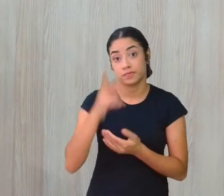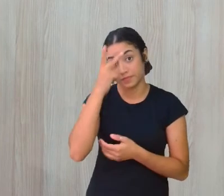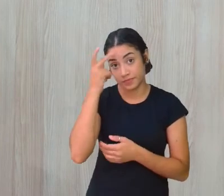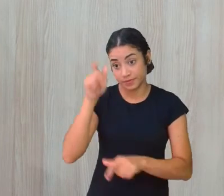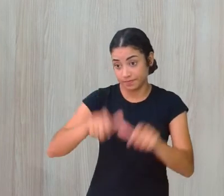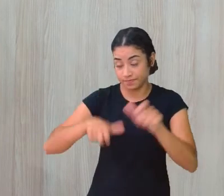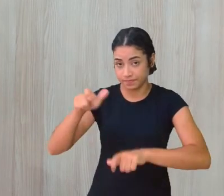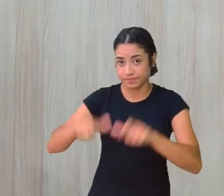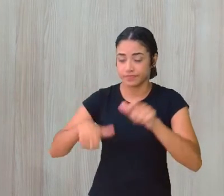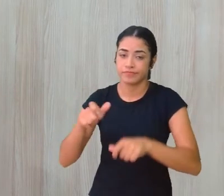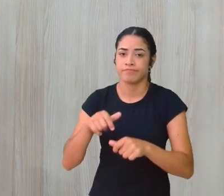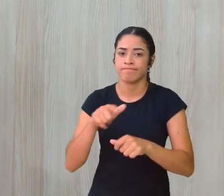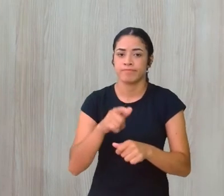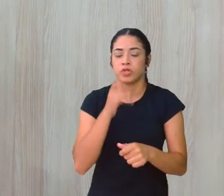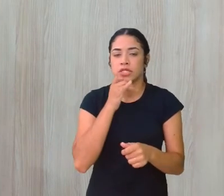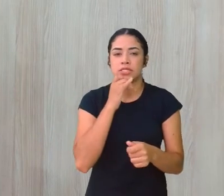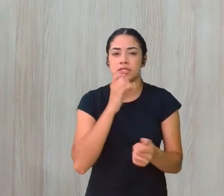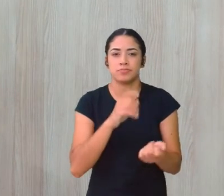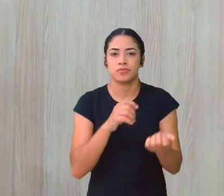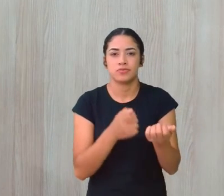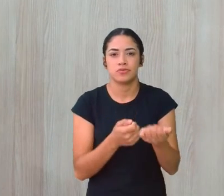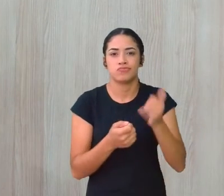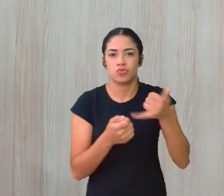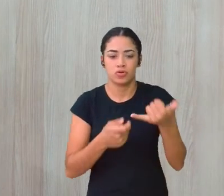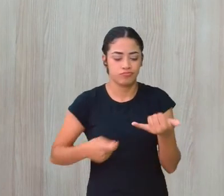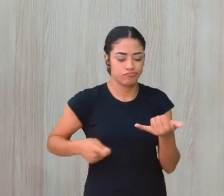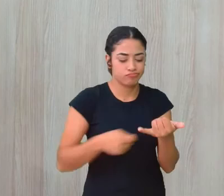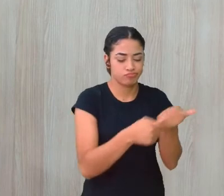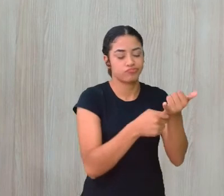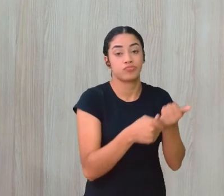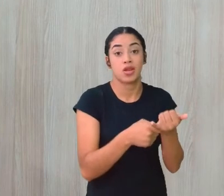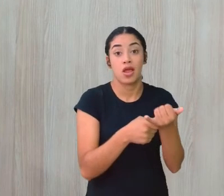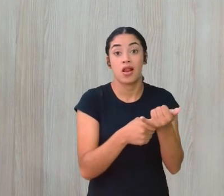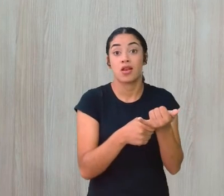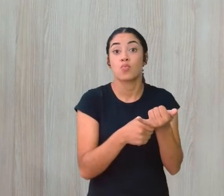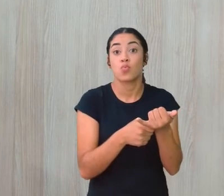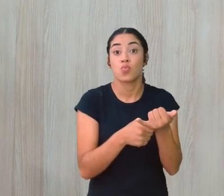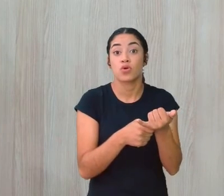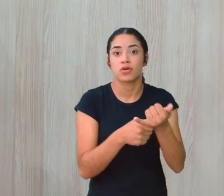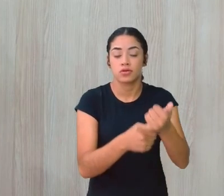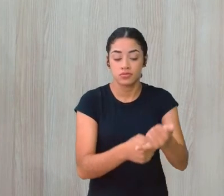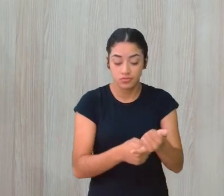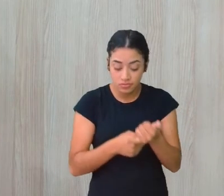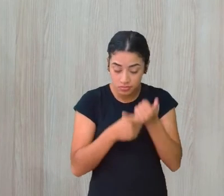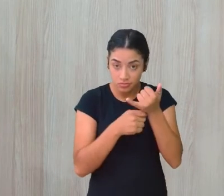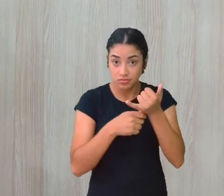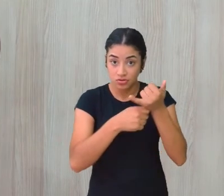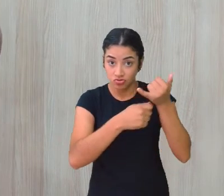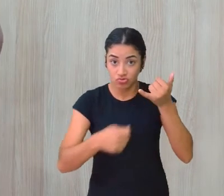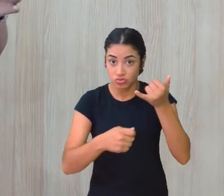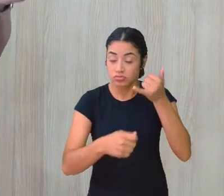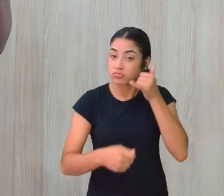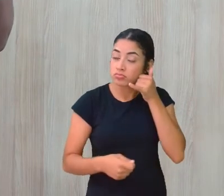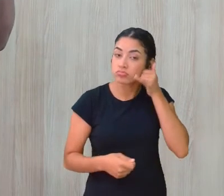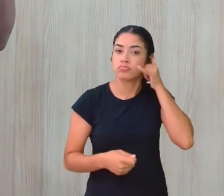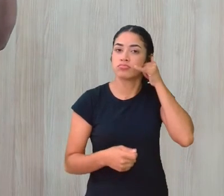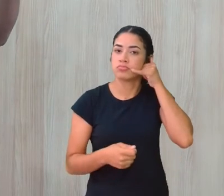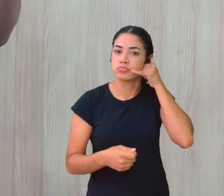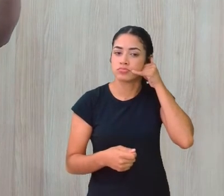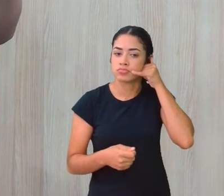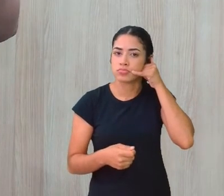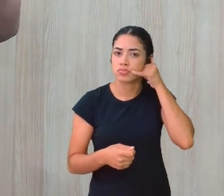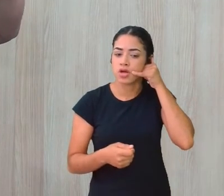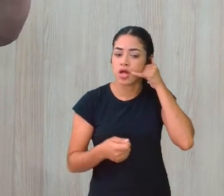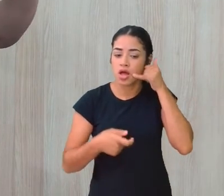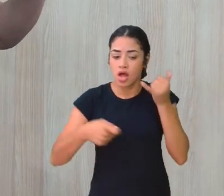colocam o celular para carregar, o telefone toca, ela tira o celular do carregador e deixa o